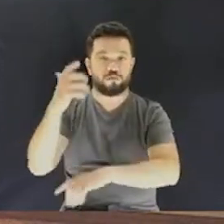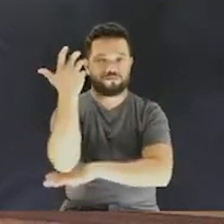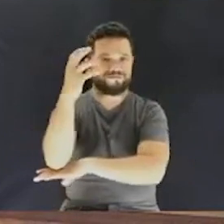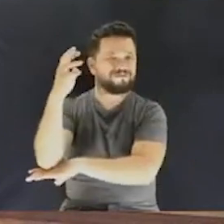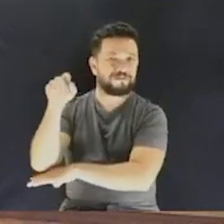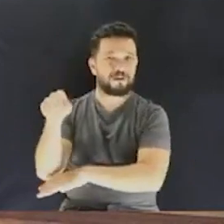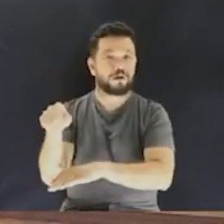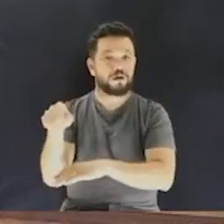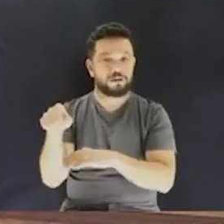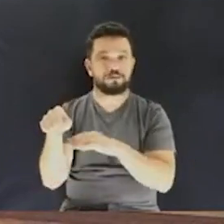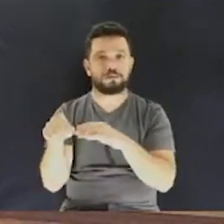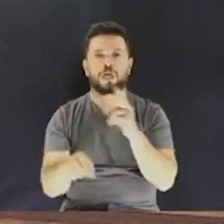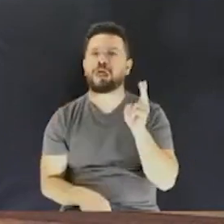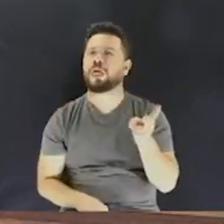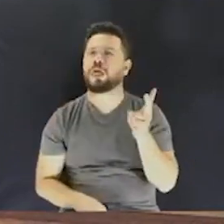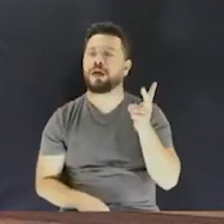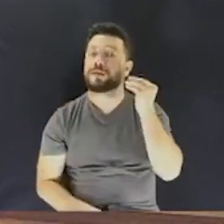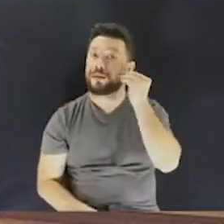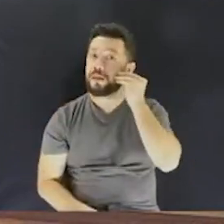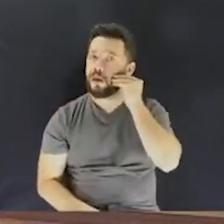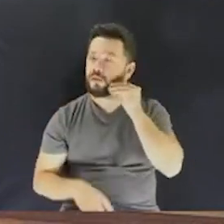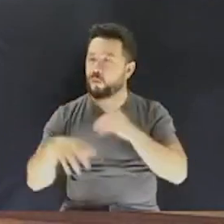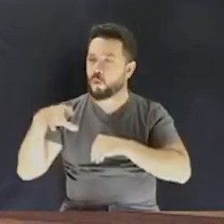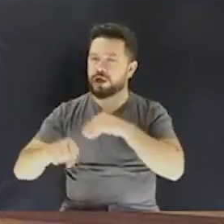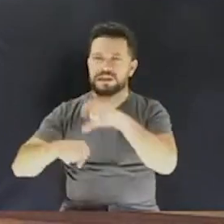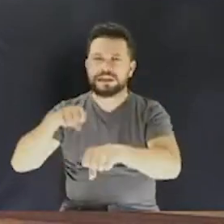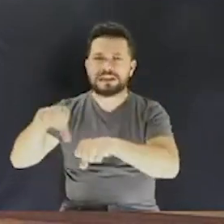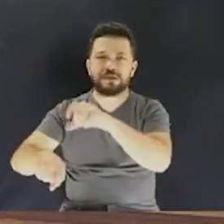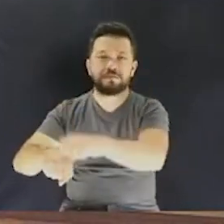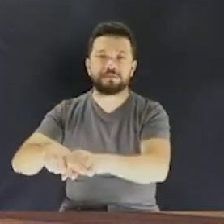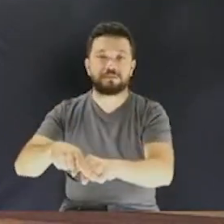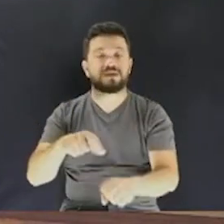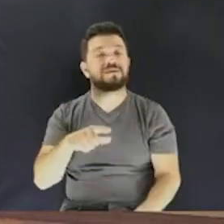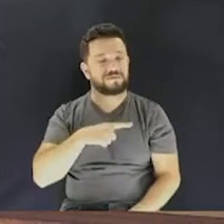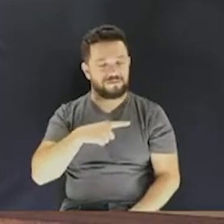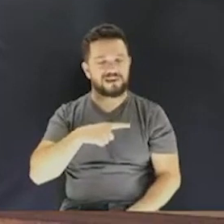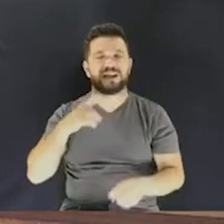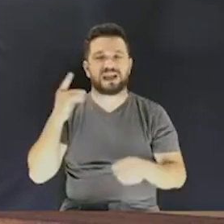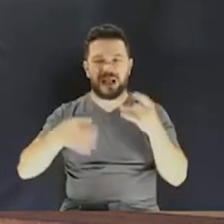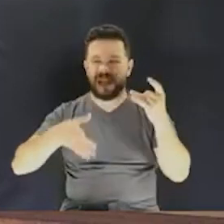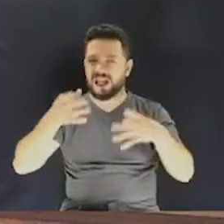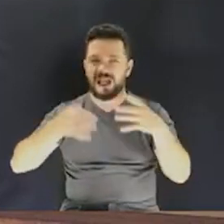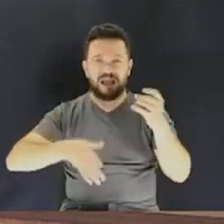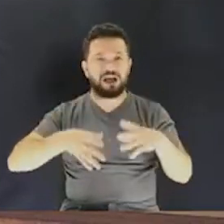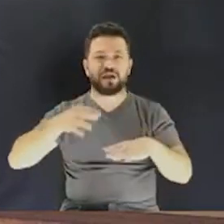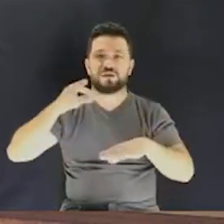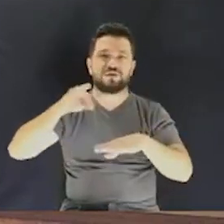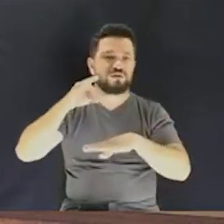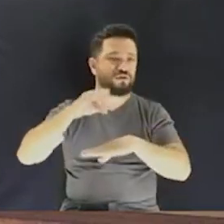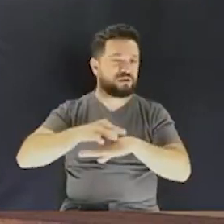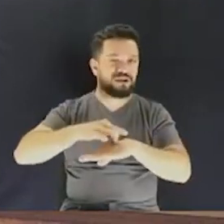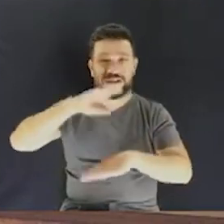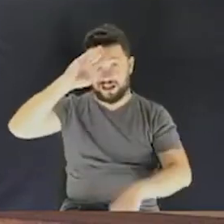tentativas de invasão e tem lixo tem focos de dengue inclusive já tem um caso